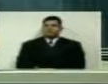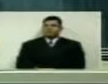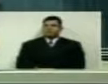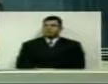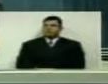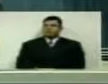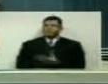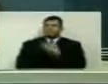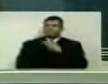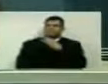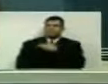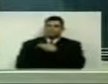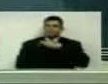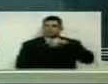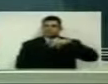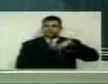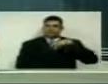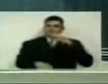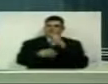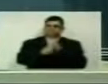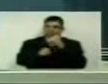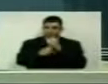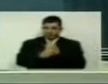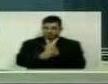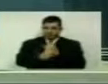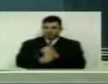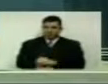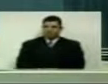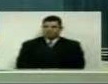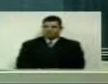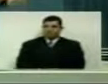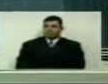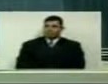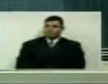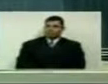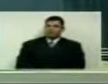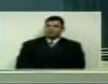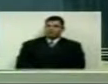Cabe ao Ministério Público e ao Tribunal de Contas o cumprimento, a